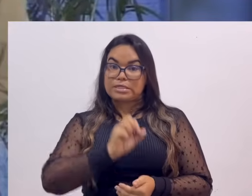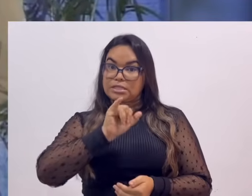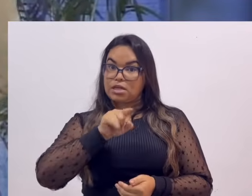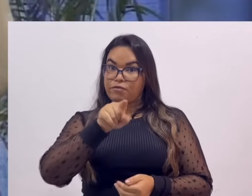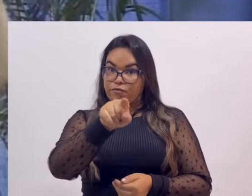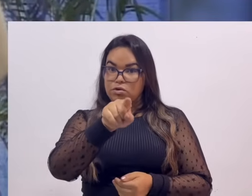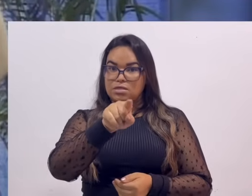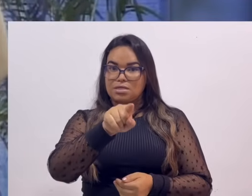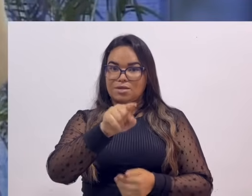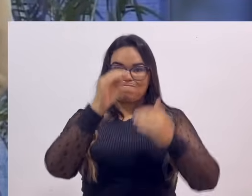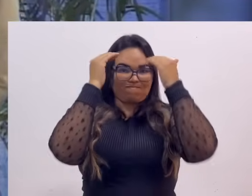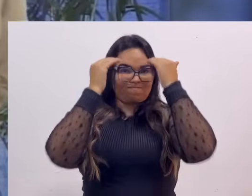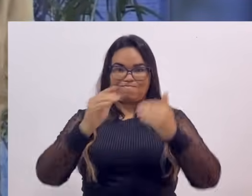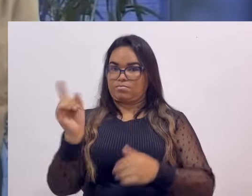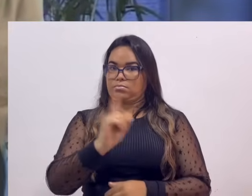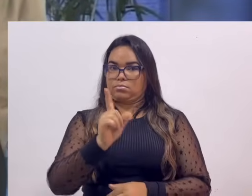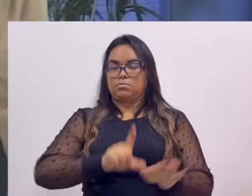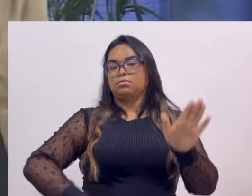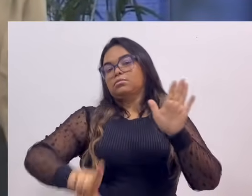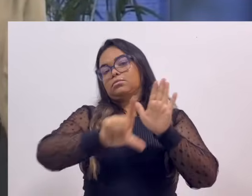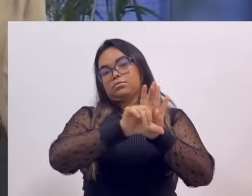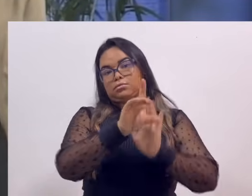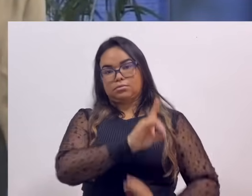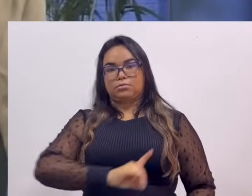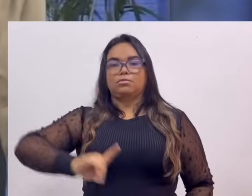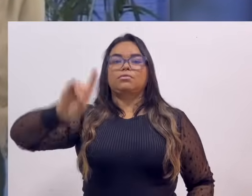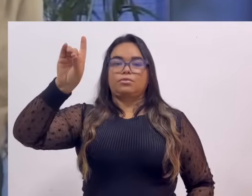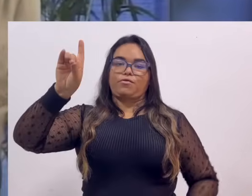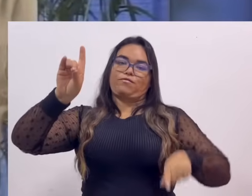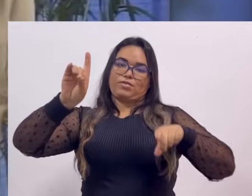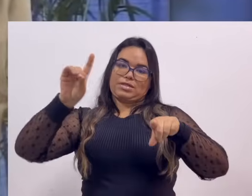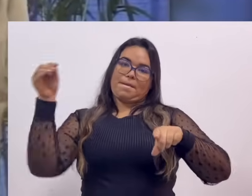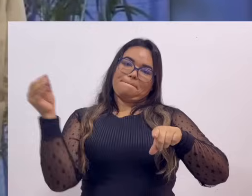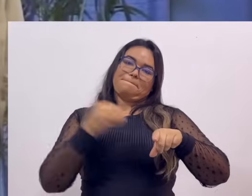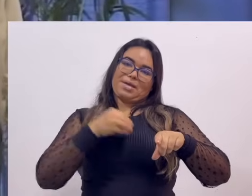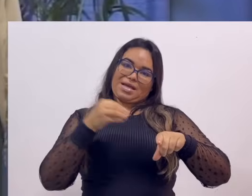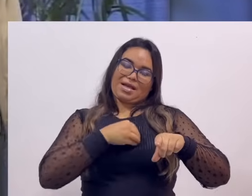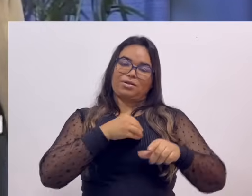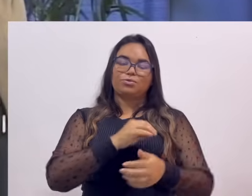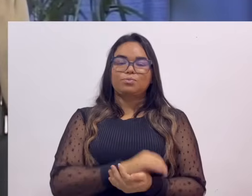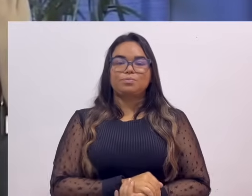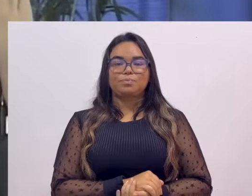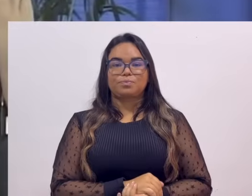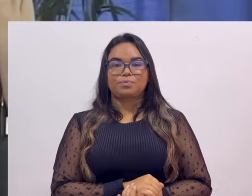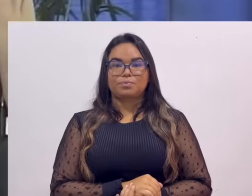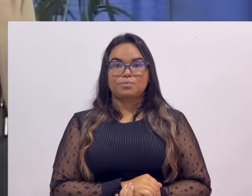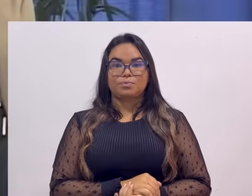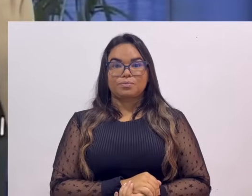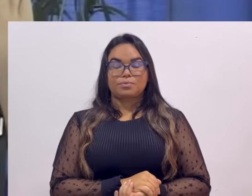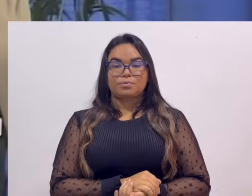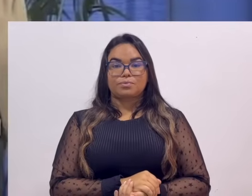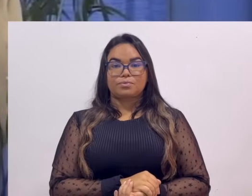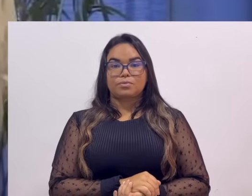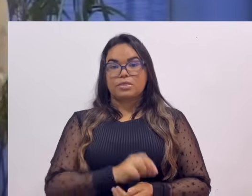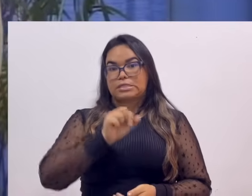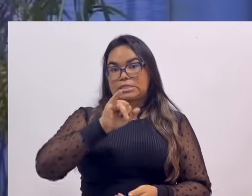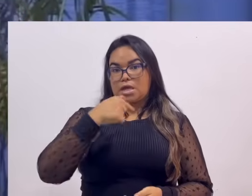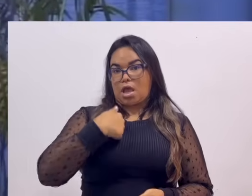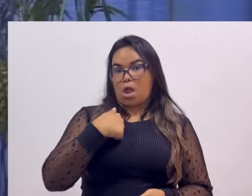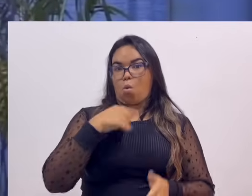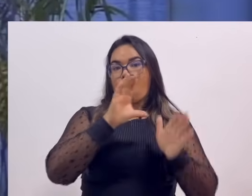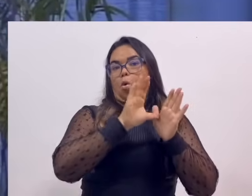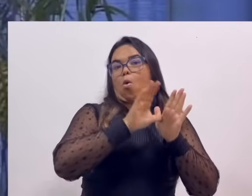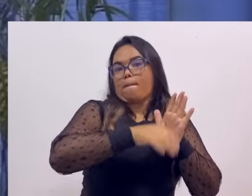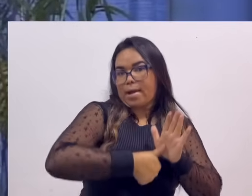Portanto, se você transgride a lei de Deus, então você está cometendo pecado. Então, se eu